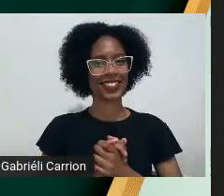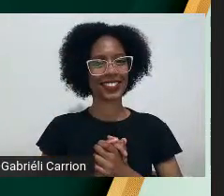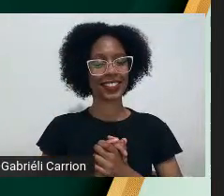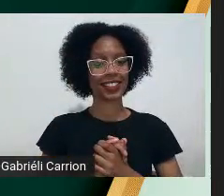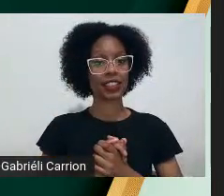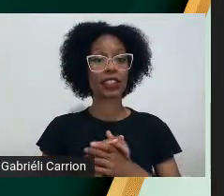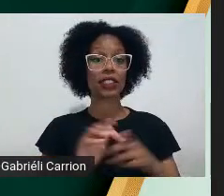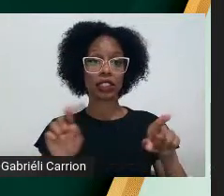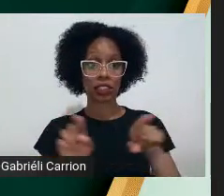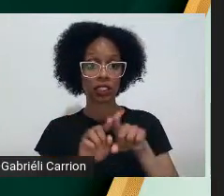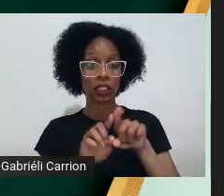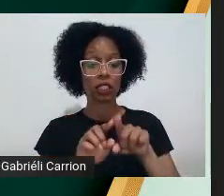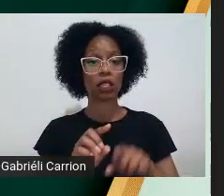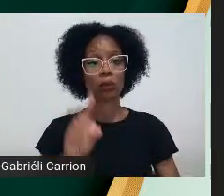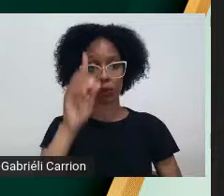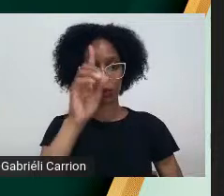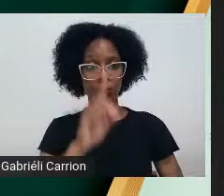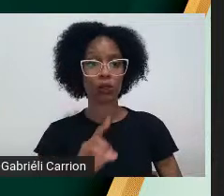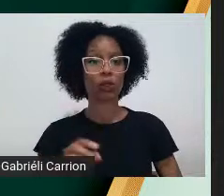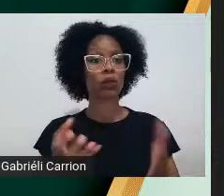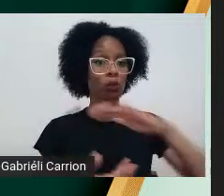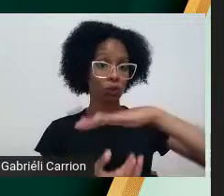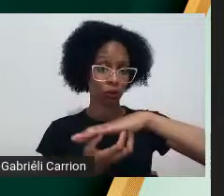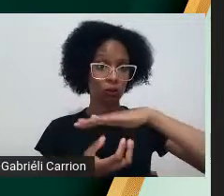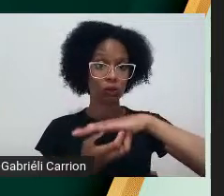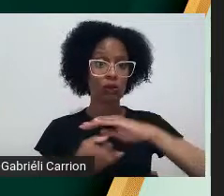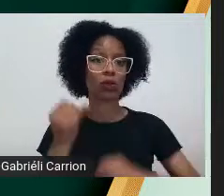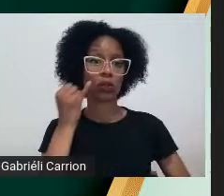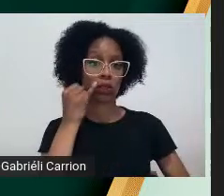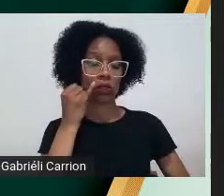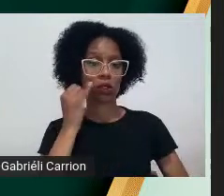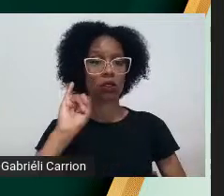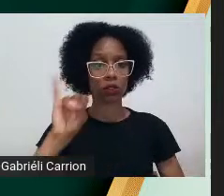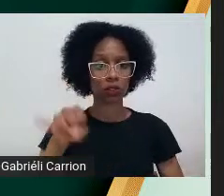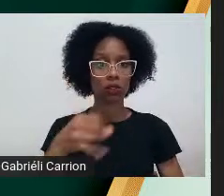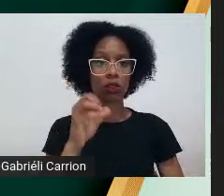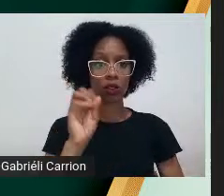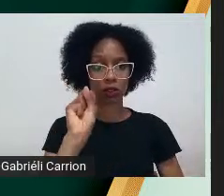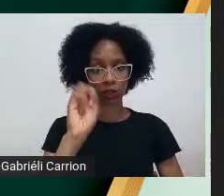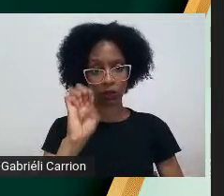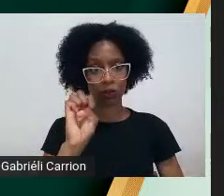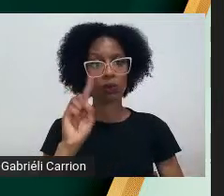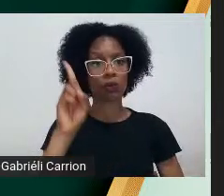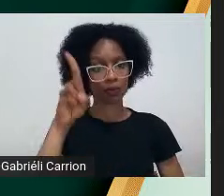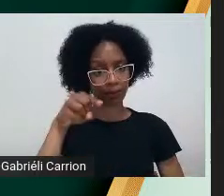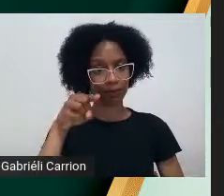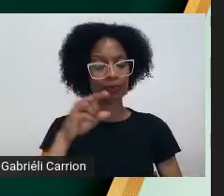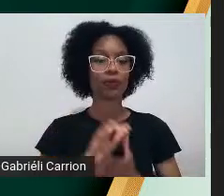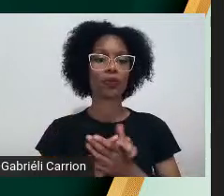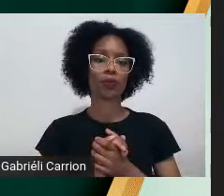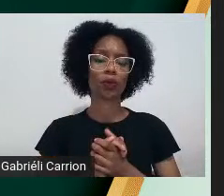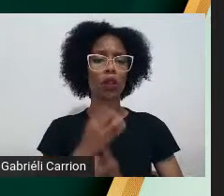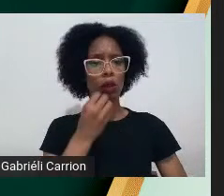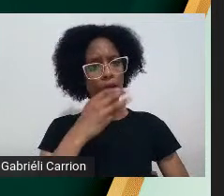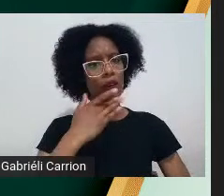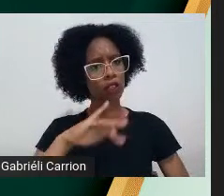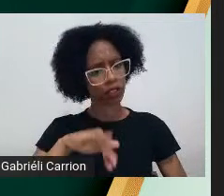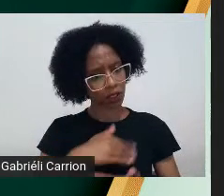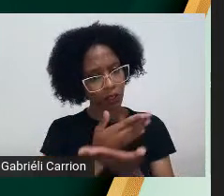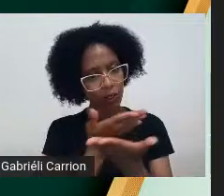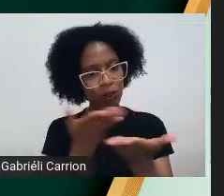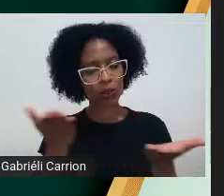Senhor diretor do campus Itaqui, professor José Carlos Severo Correia. Boa tarde a todos, boa